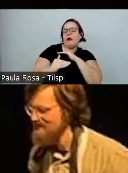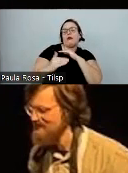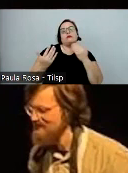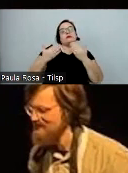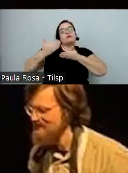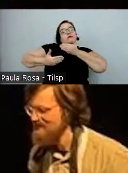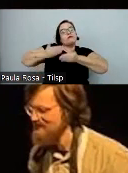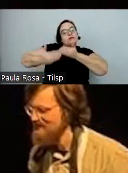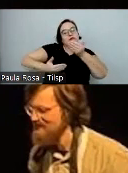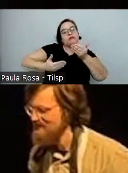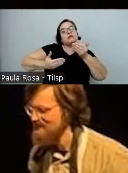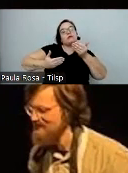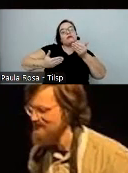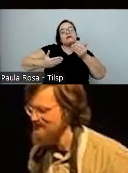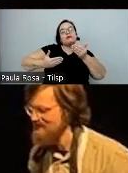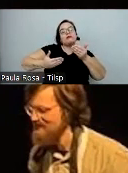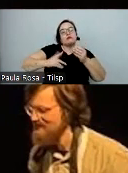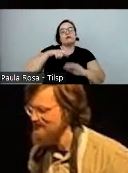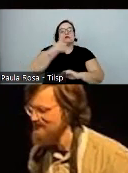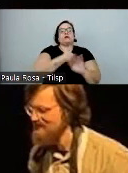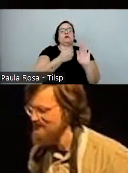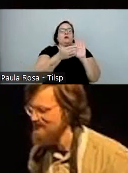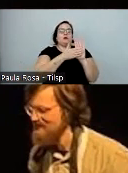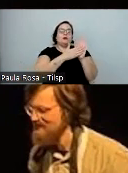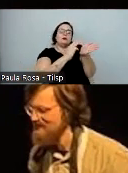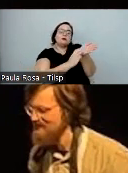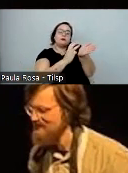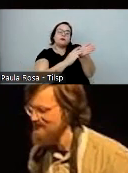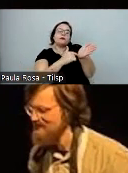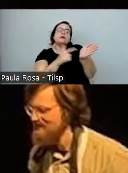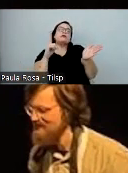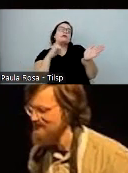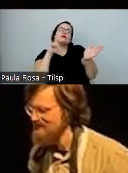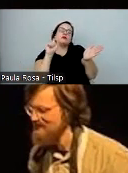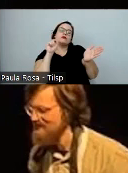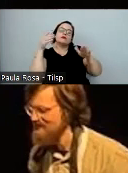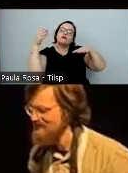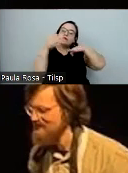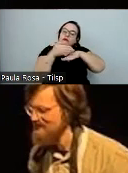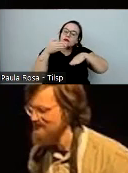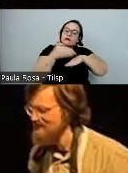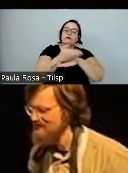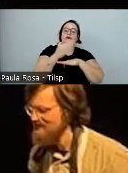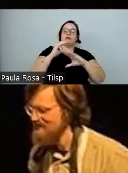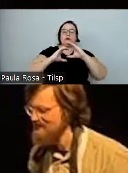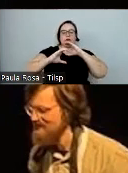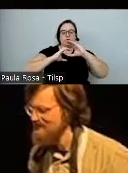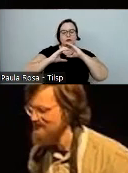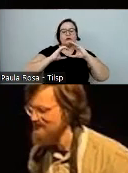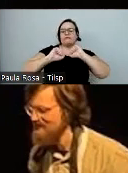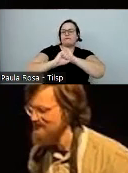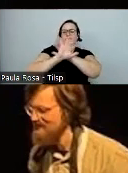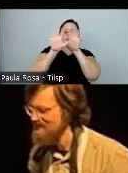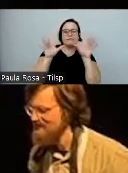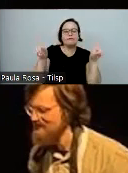que nos levou a propor uma metodologia baseada na participação na comunicação transparente e na inclusão